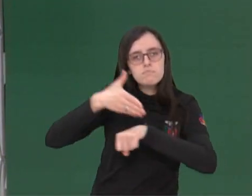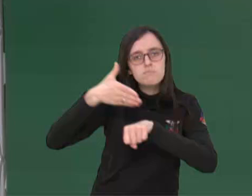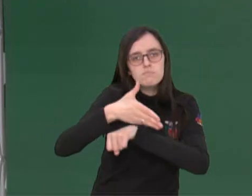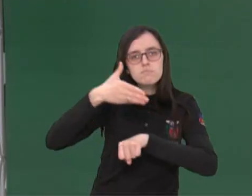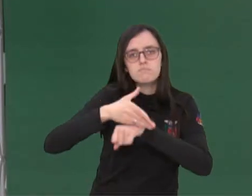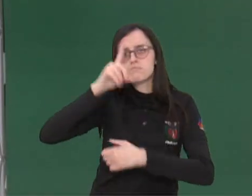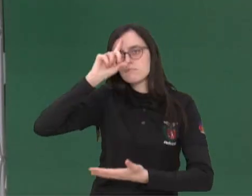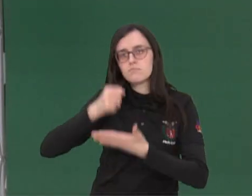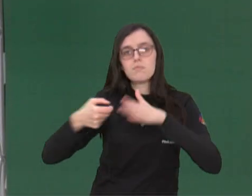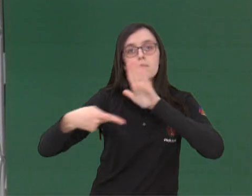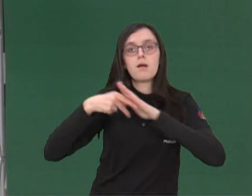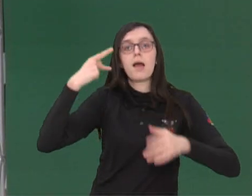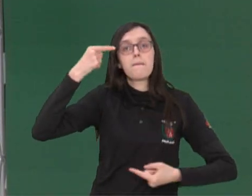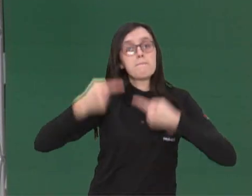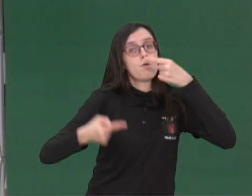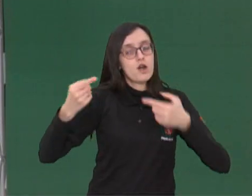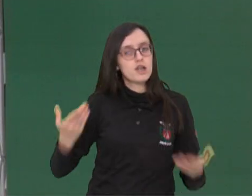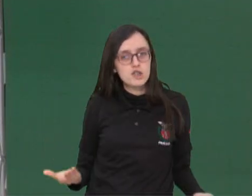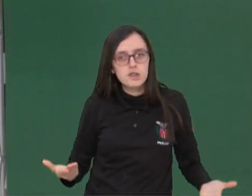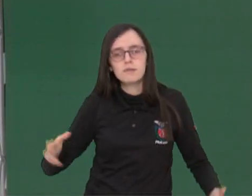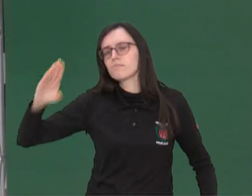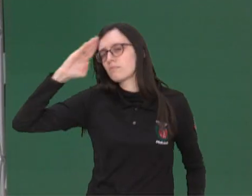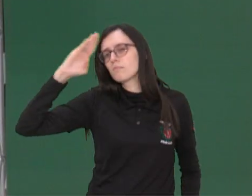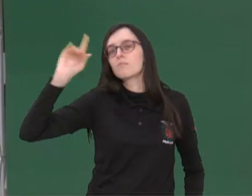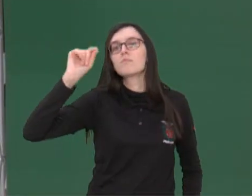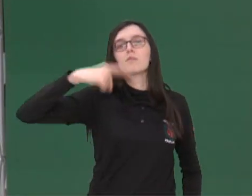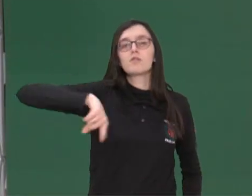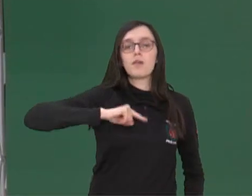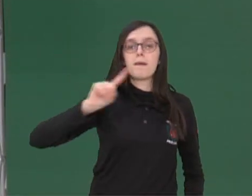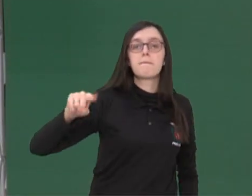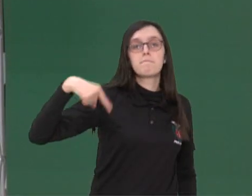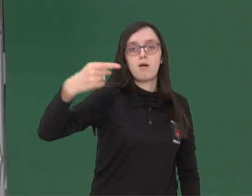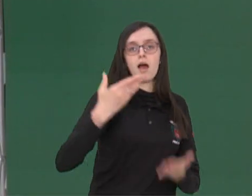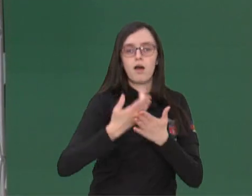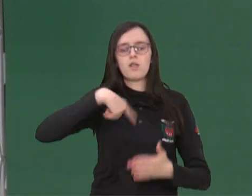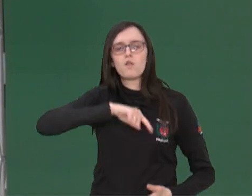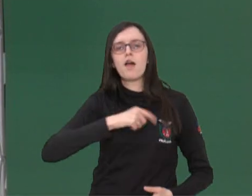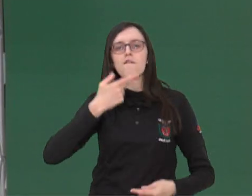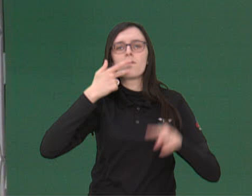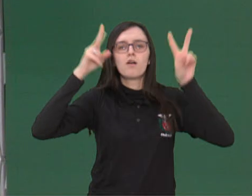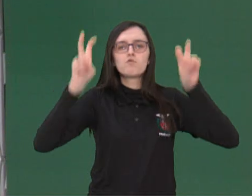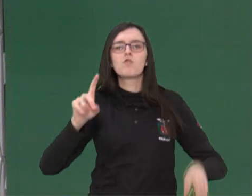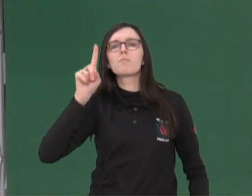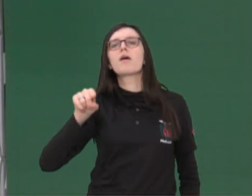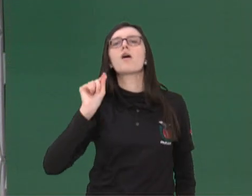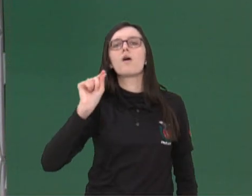das decisões políticas. Principalmente na nossa próxima aula, vamos falar sobre